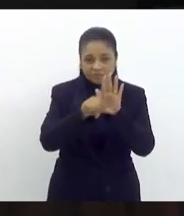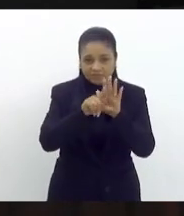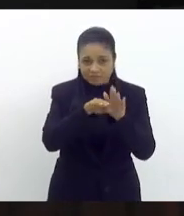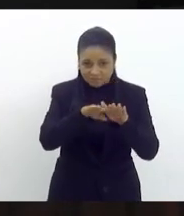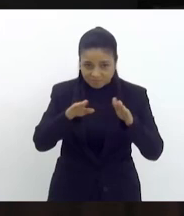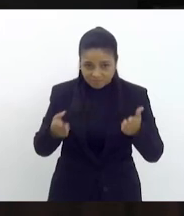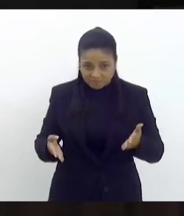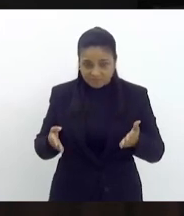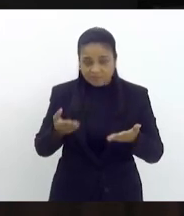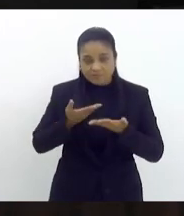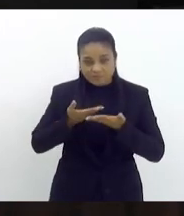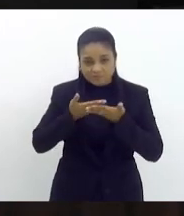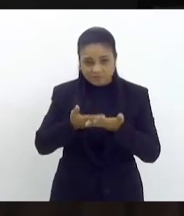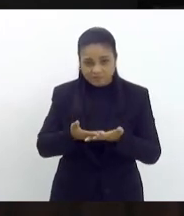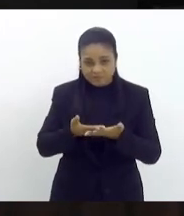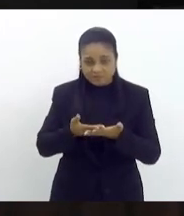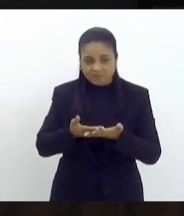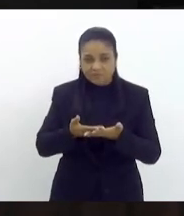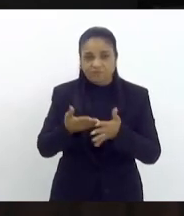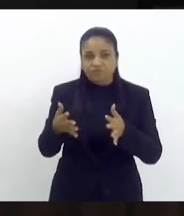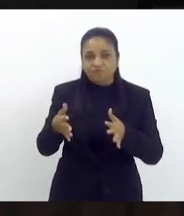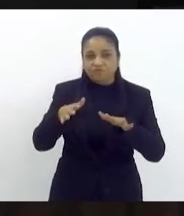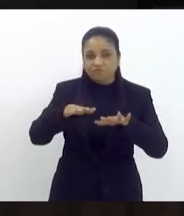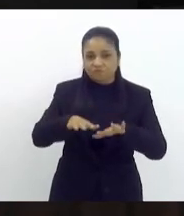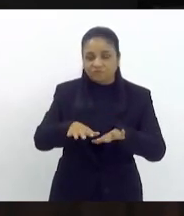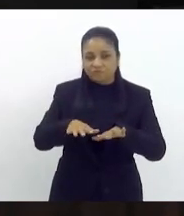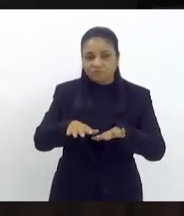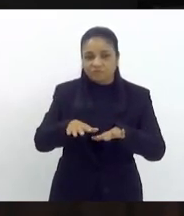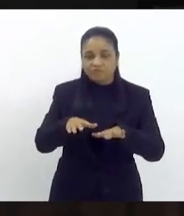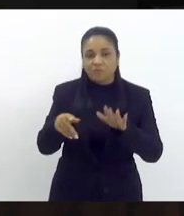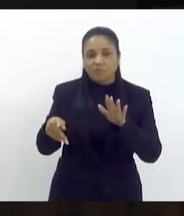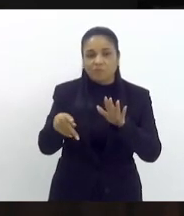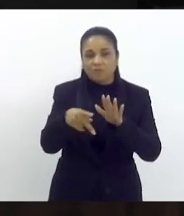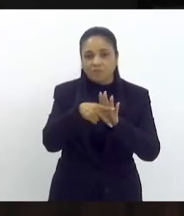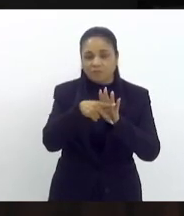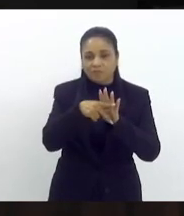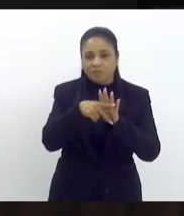requerimento de inclusão do projeto